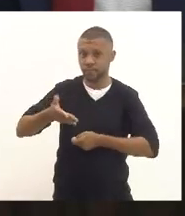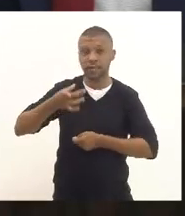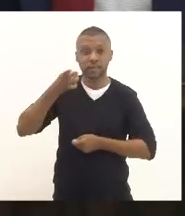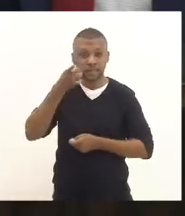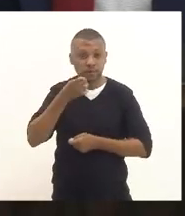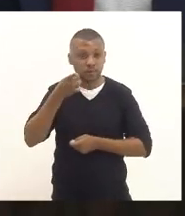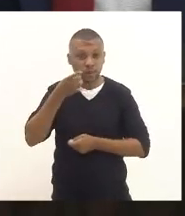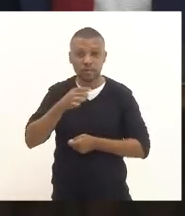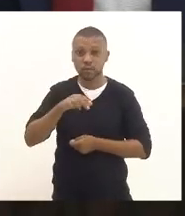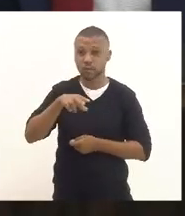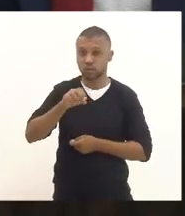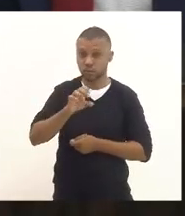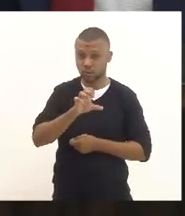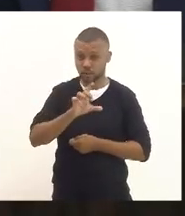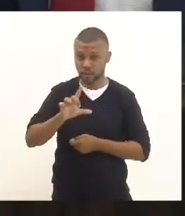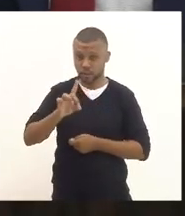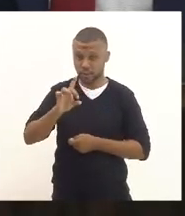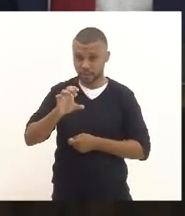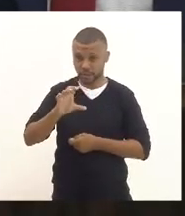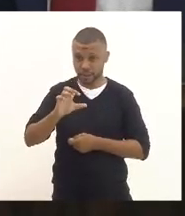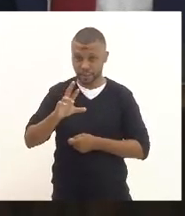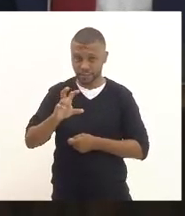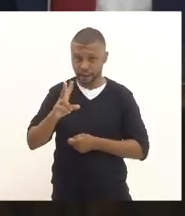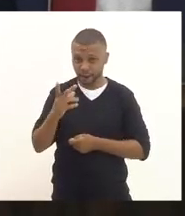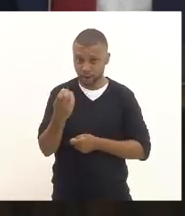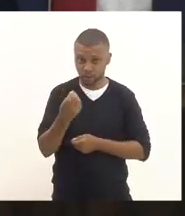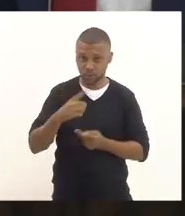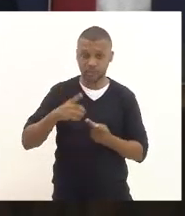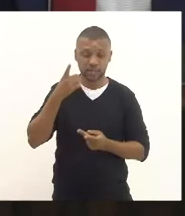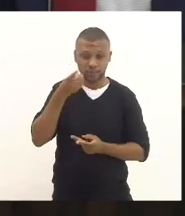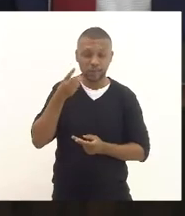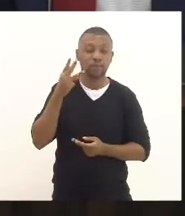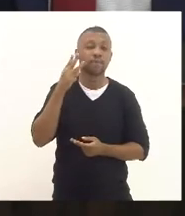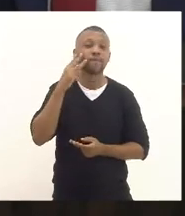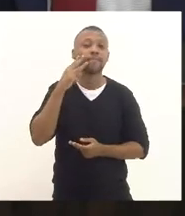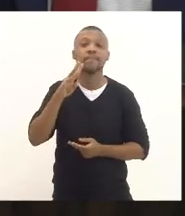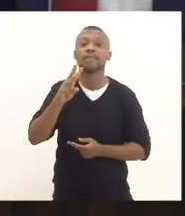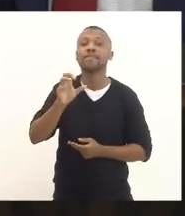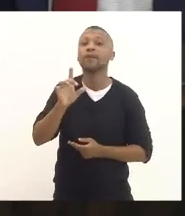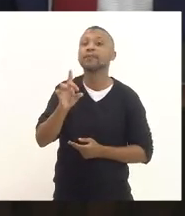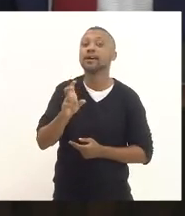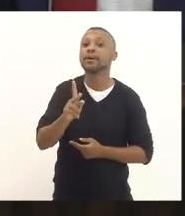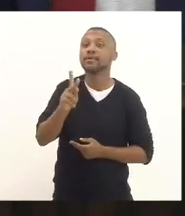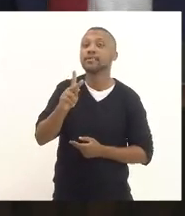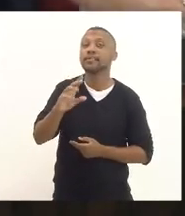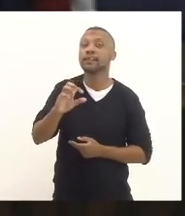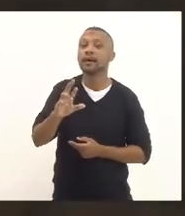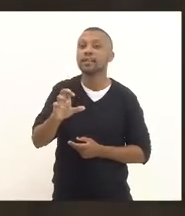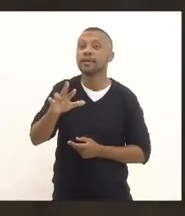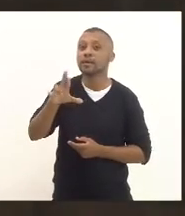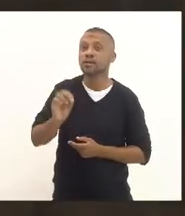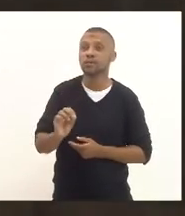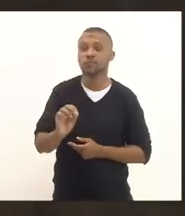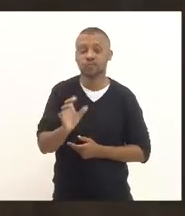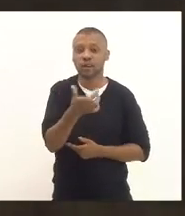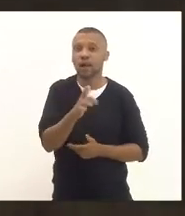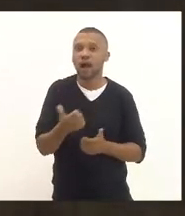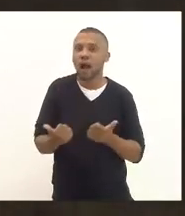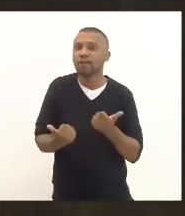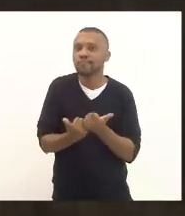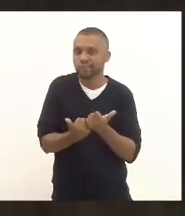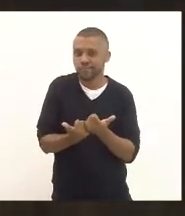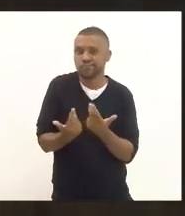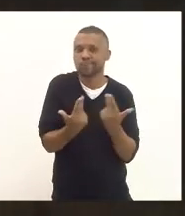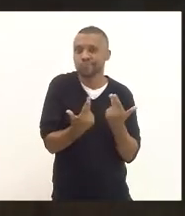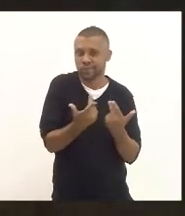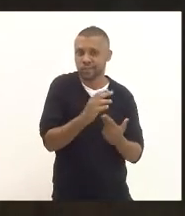Deputado Noel de Carvalho Deputado anel de cavalo Deputado waldeck Carneiro e agora cinco STJ